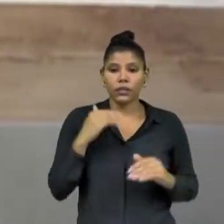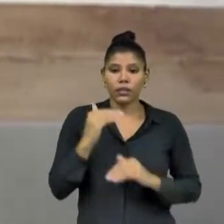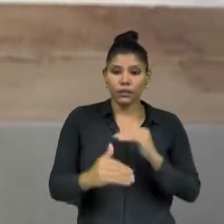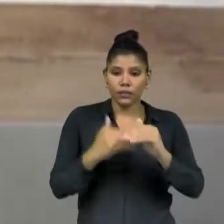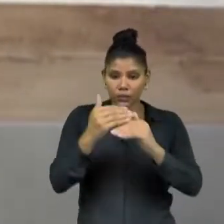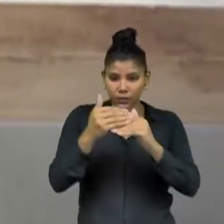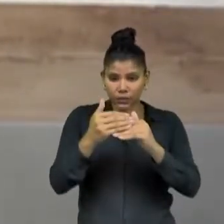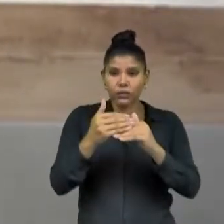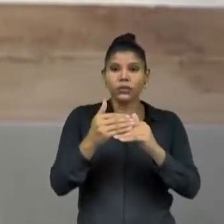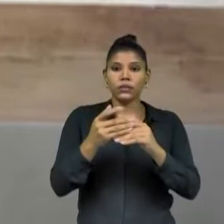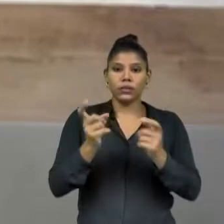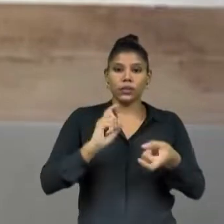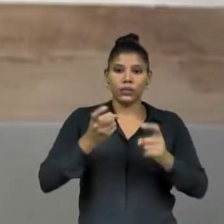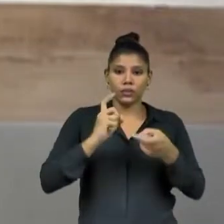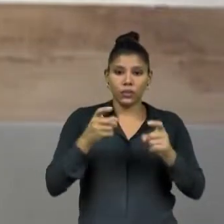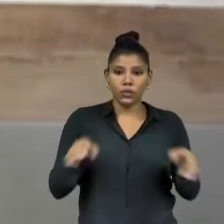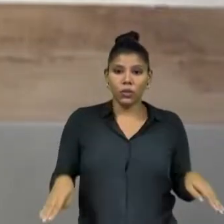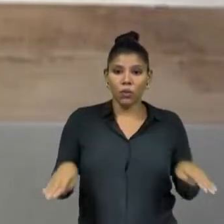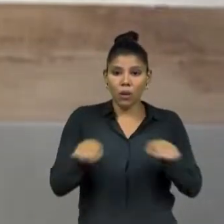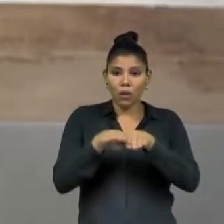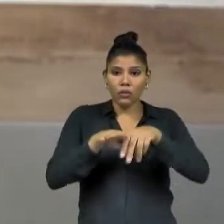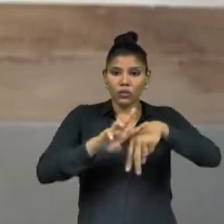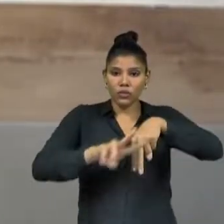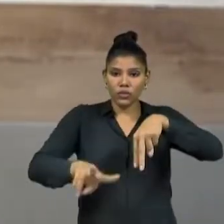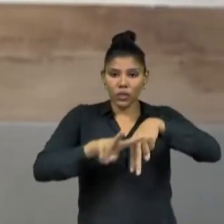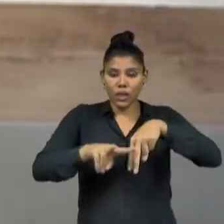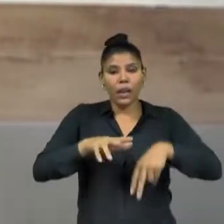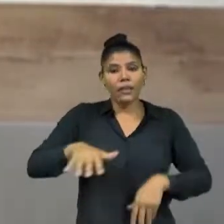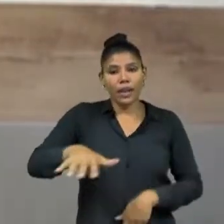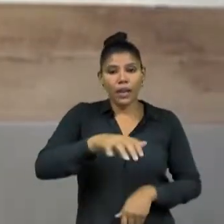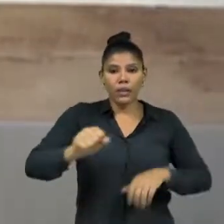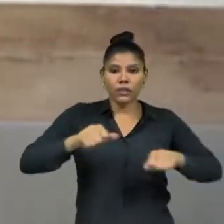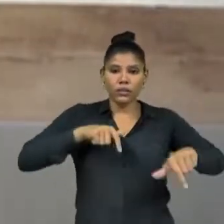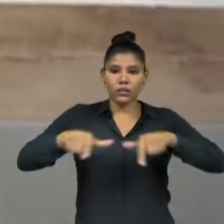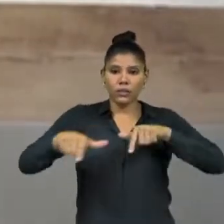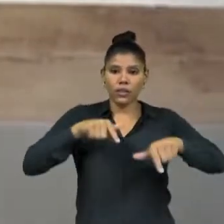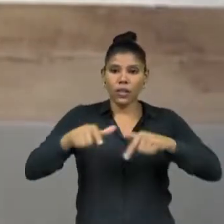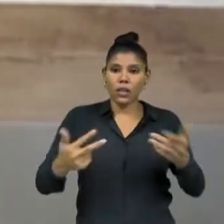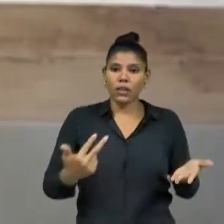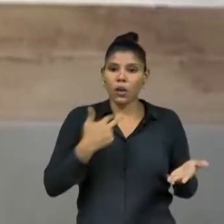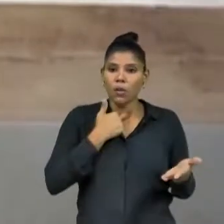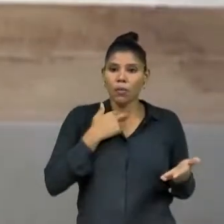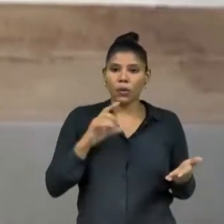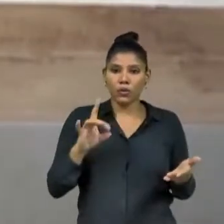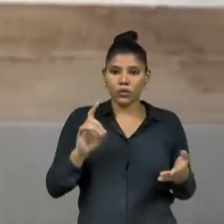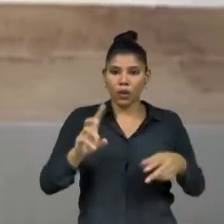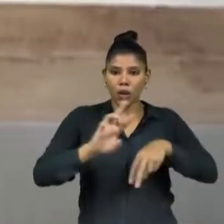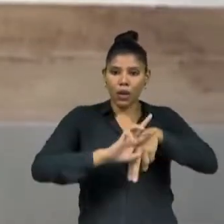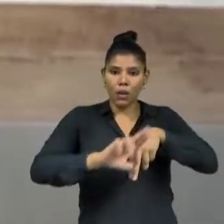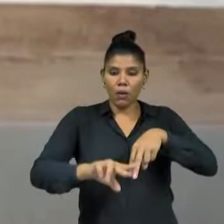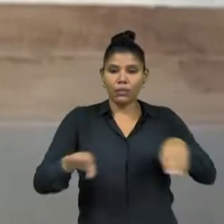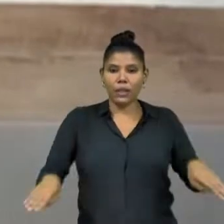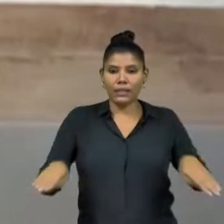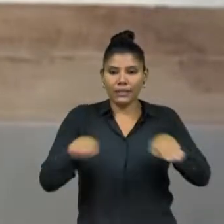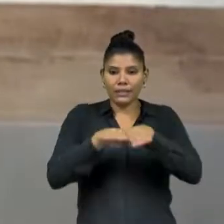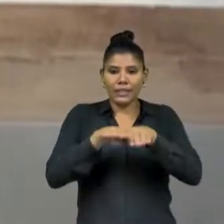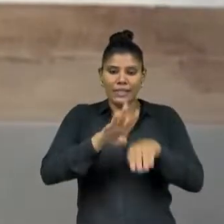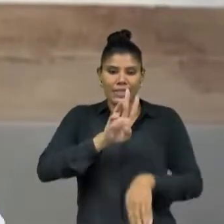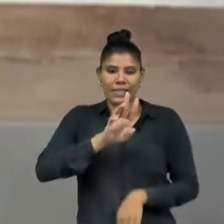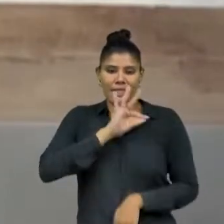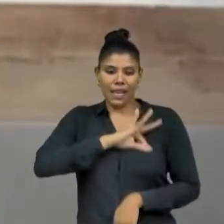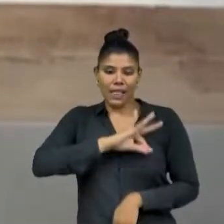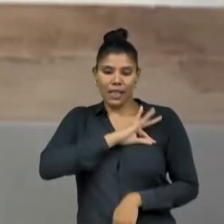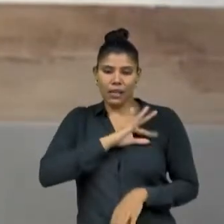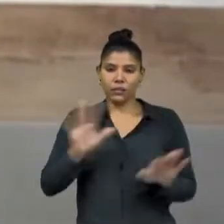de gênero no âmbito do trabalho. Isso não deve se restringir só à igualdade salarial. A nossa dignidade